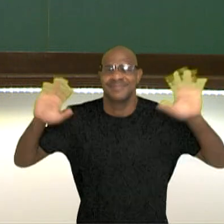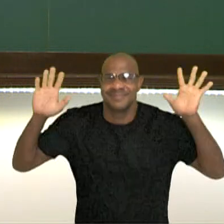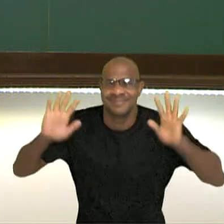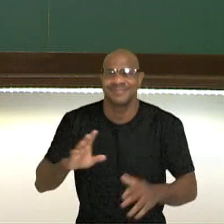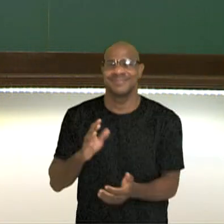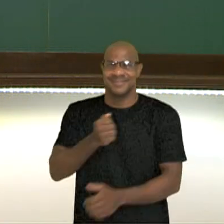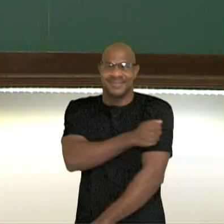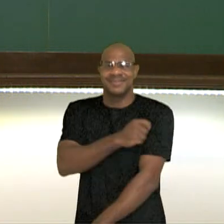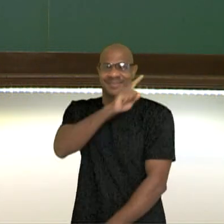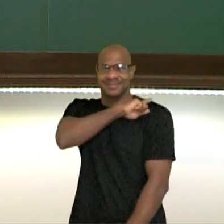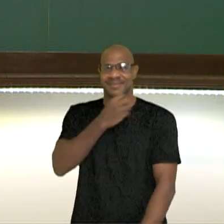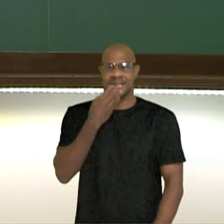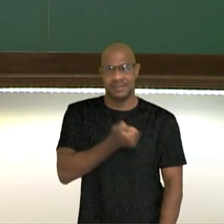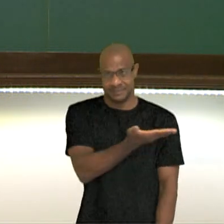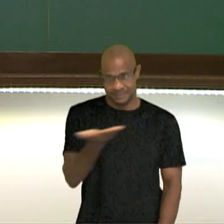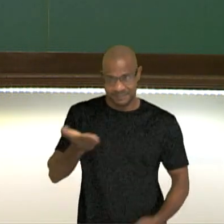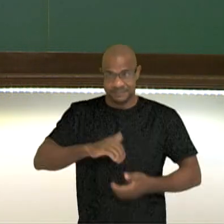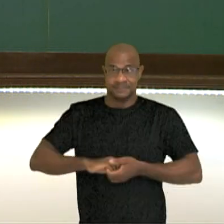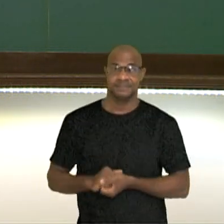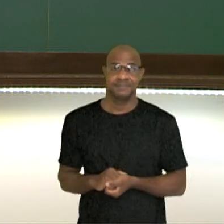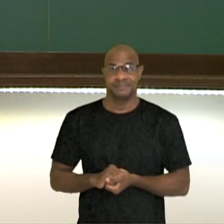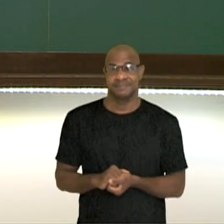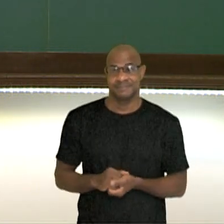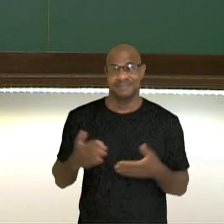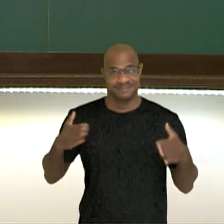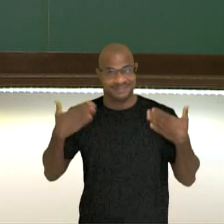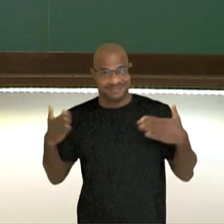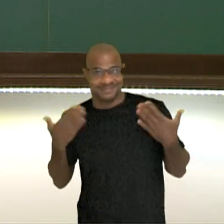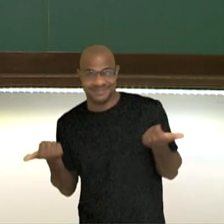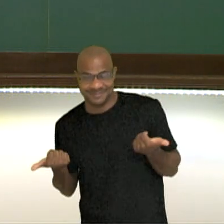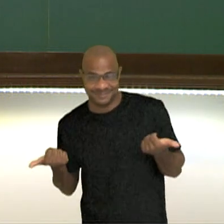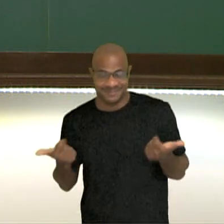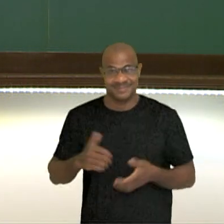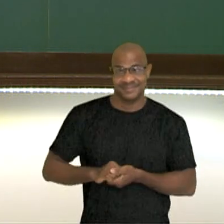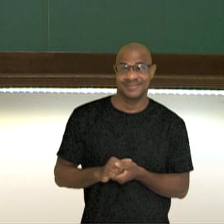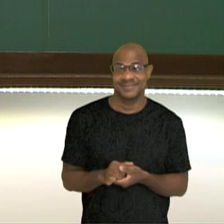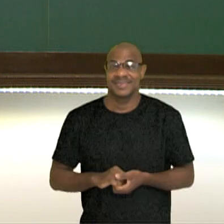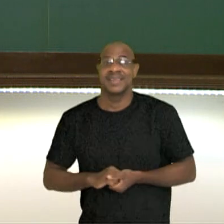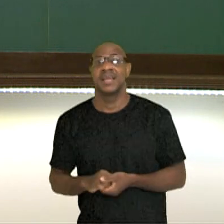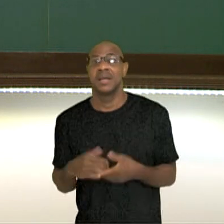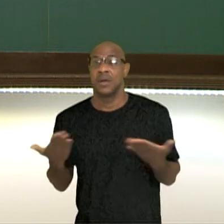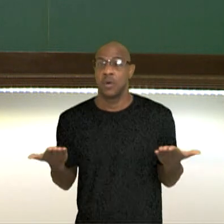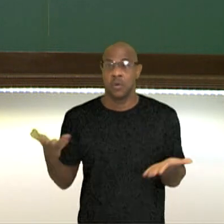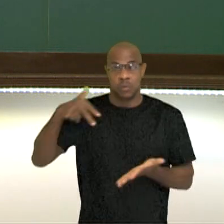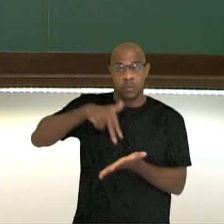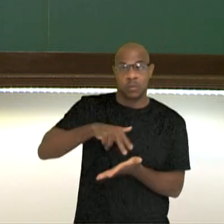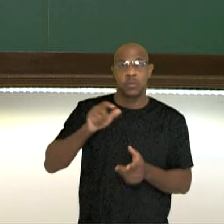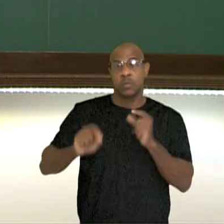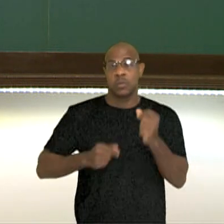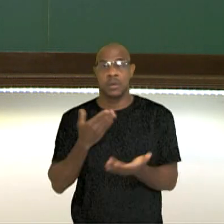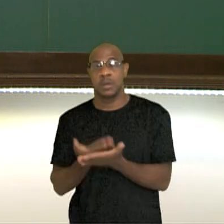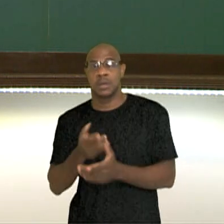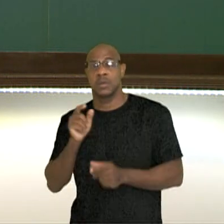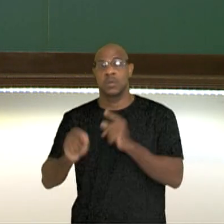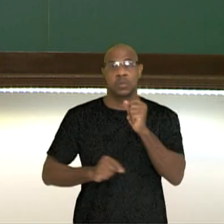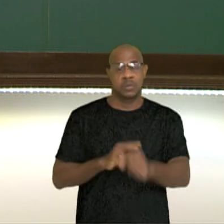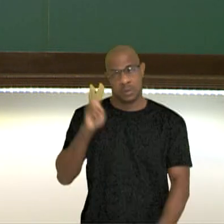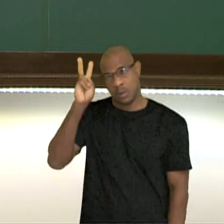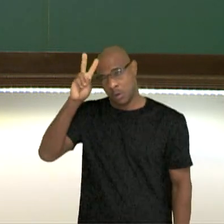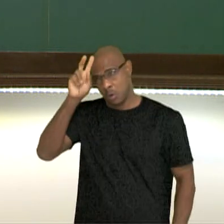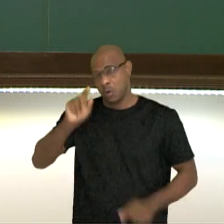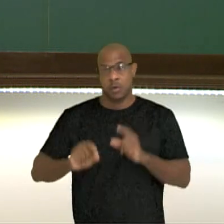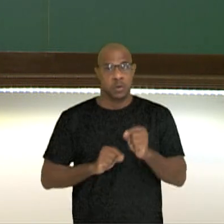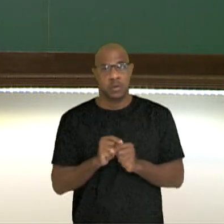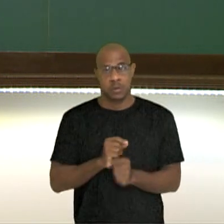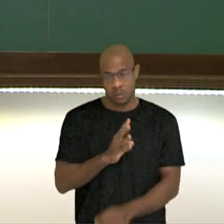alunos da primeira série, tudo bem? Como que vocês estão? Animados? Hoje a gente está aqui para mais uma aula de Roma, tá? Então a